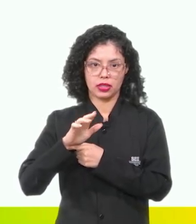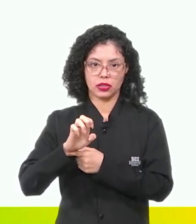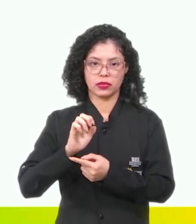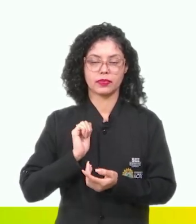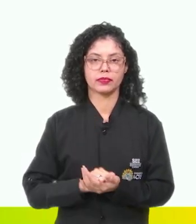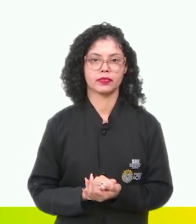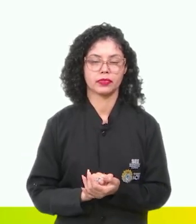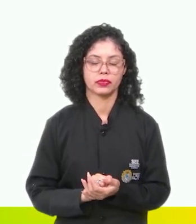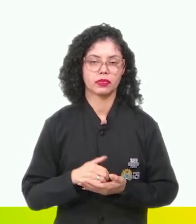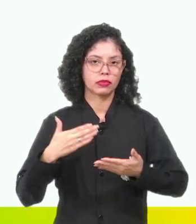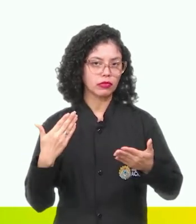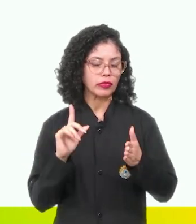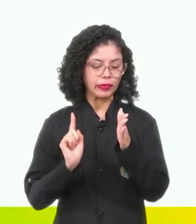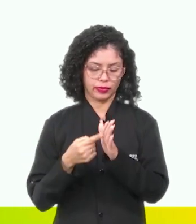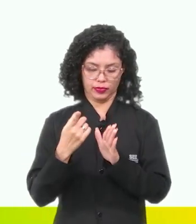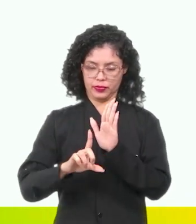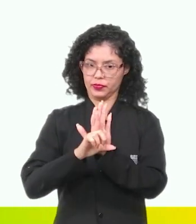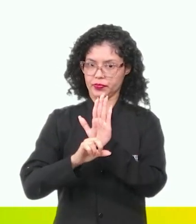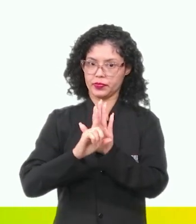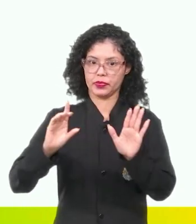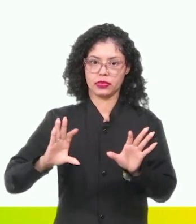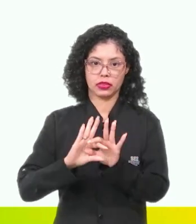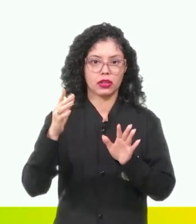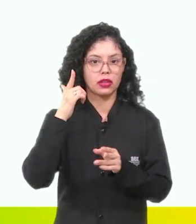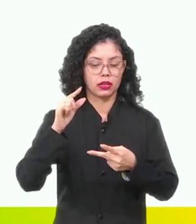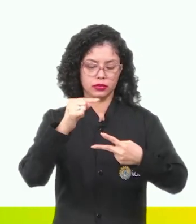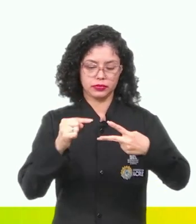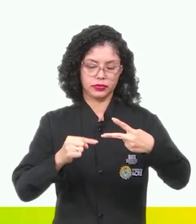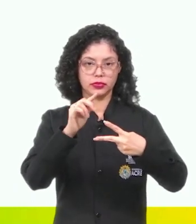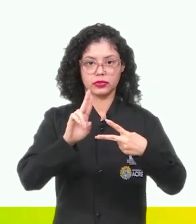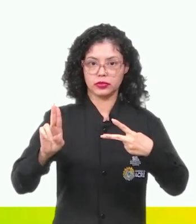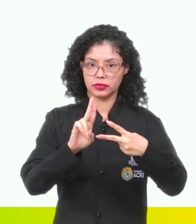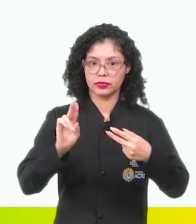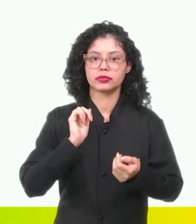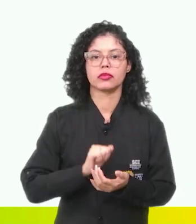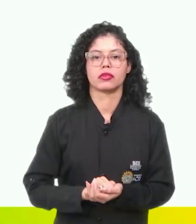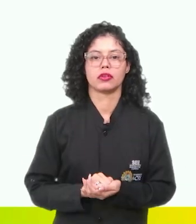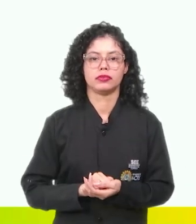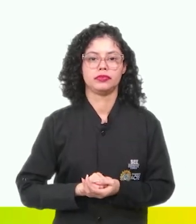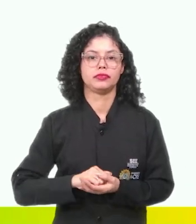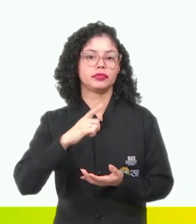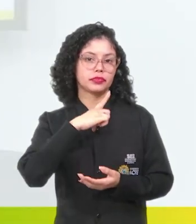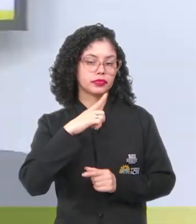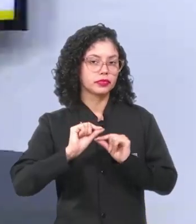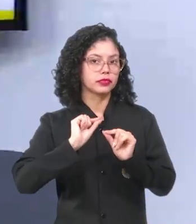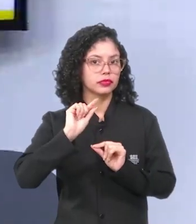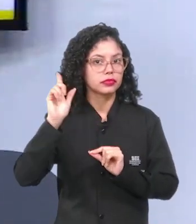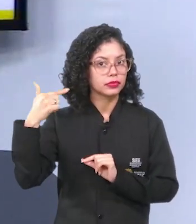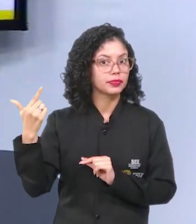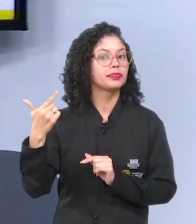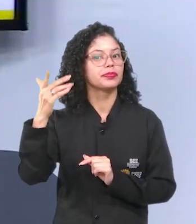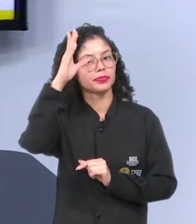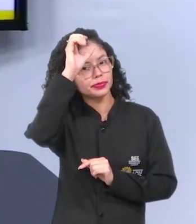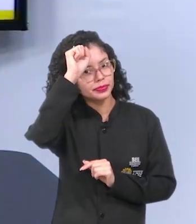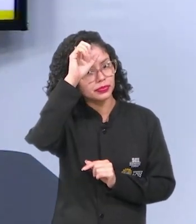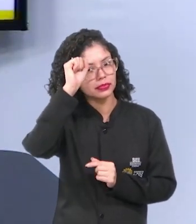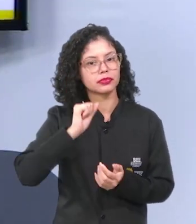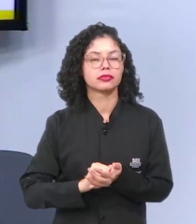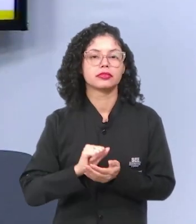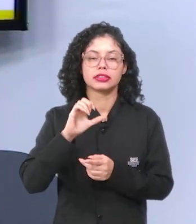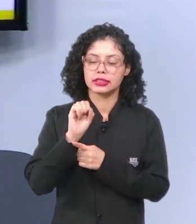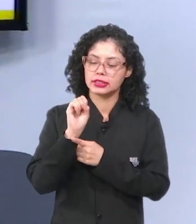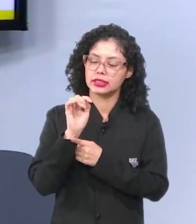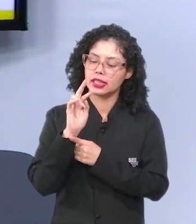monohibridismo, pessoal. A primeira lei de Mendel, ele ganha esses dois tipos de nome. É claro que ainda tem aquele outro nome que a gente aprendeu,